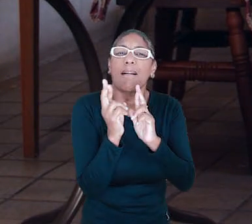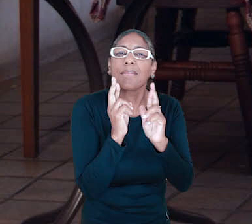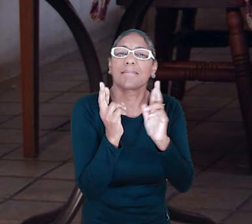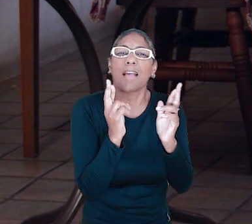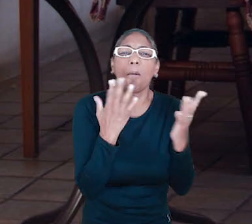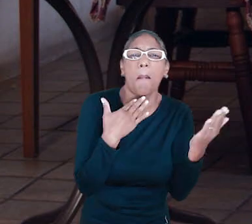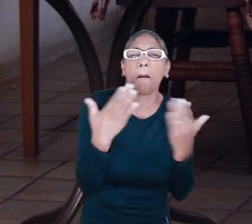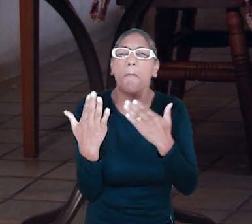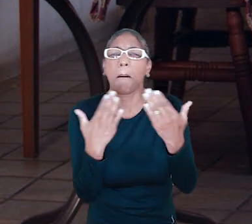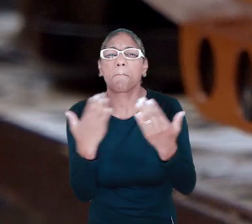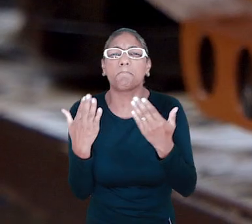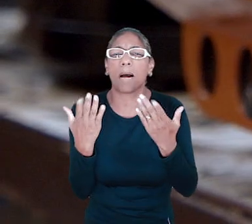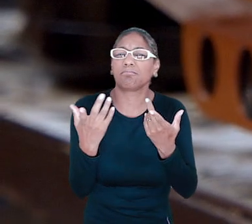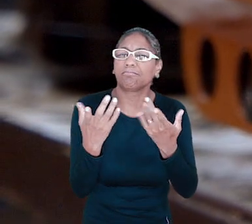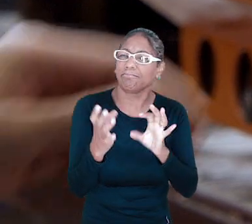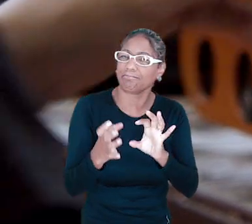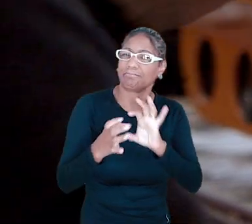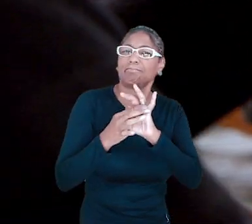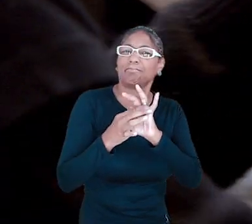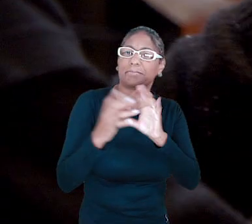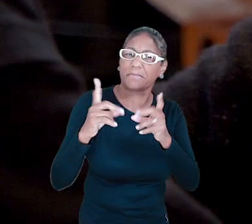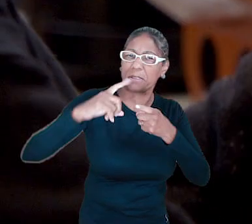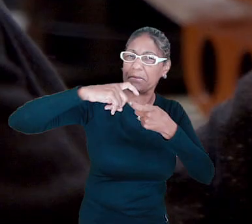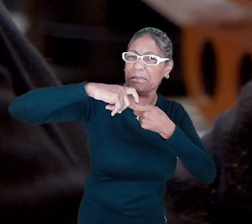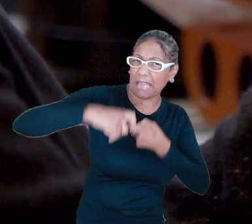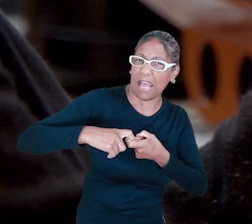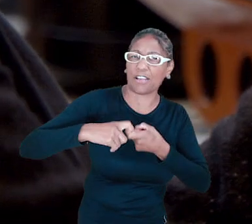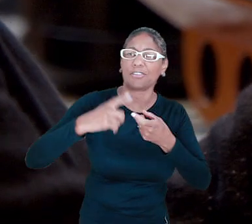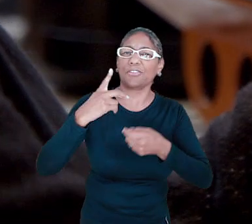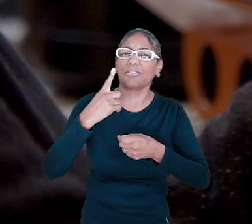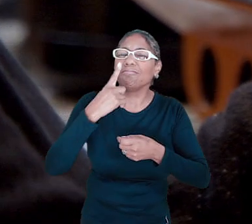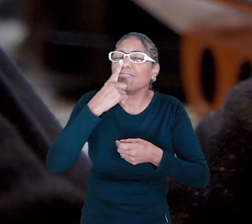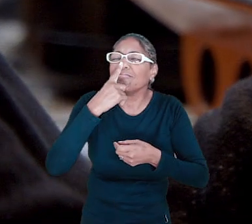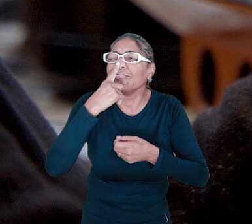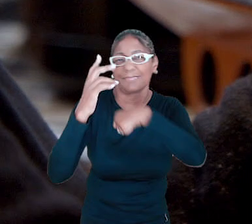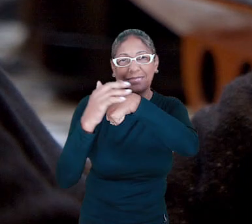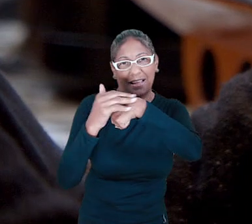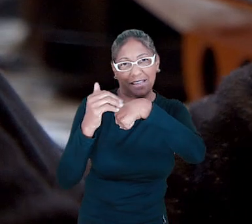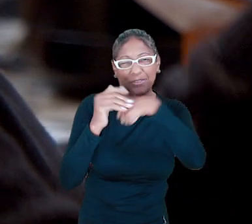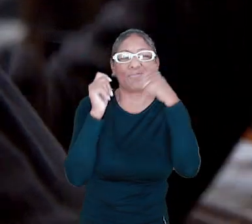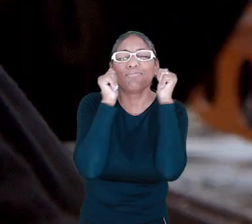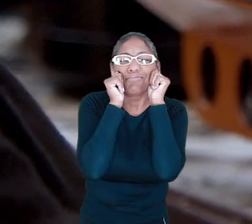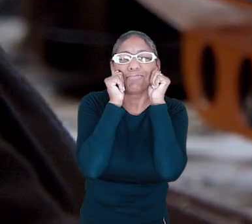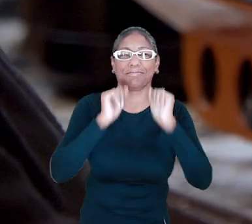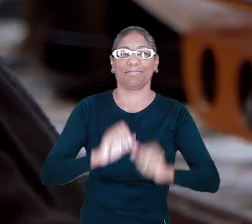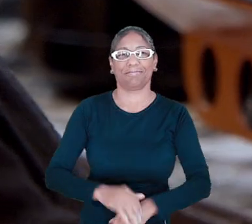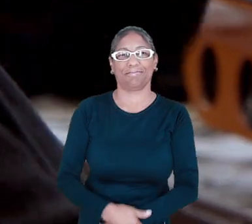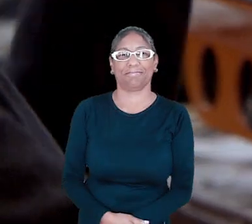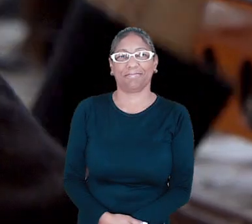relação de amizade, de aconchego, né?